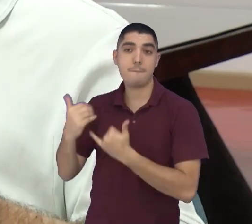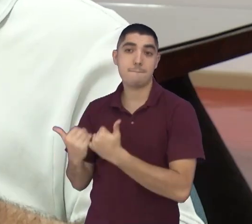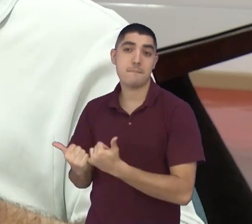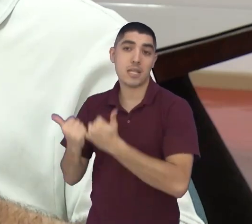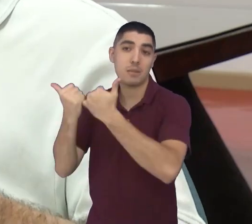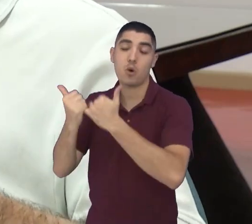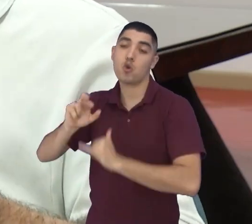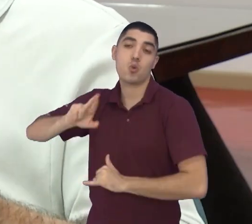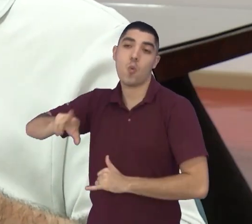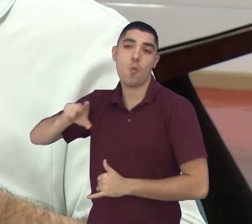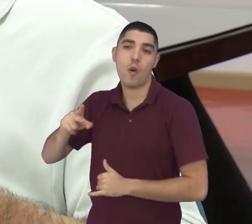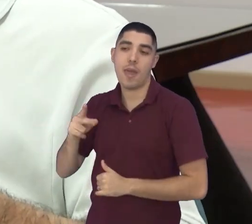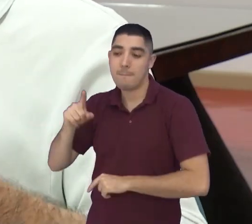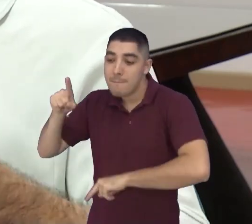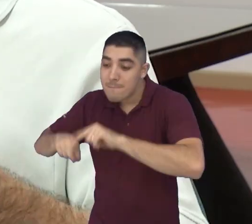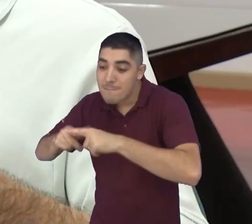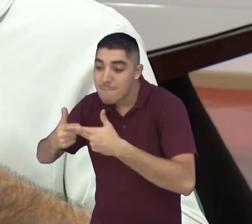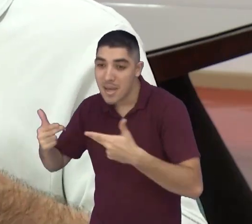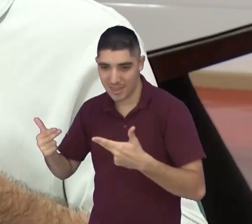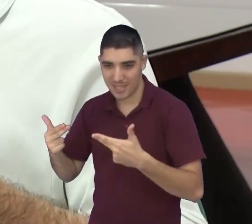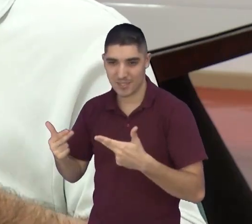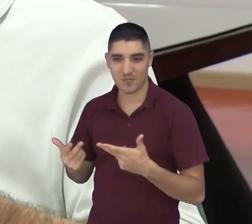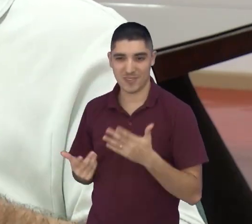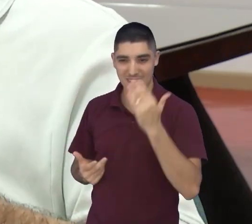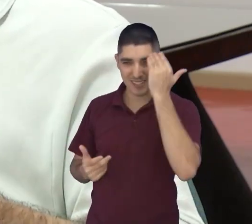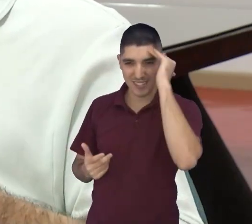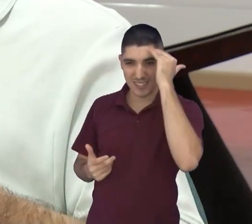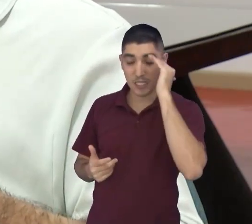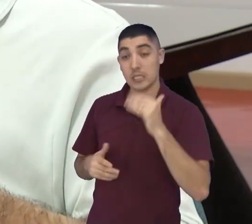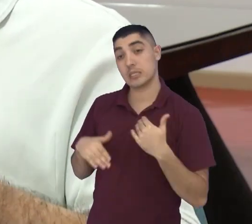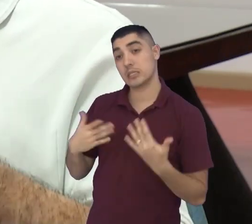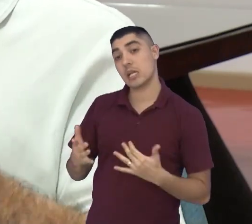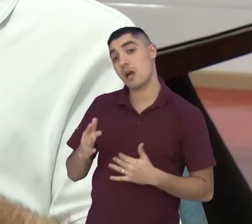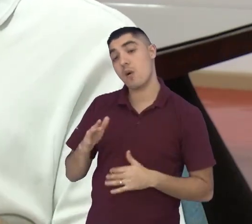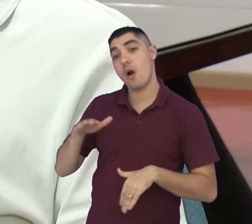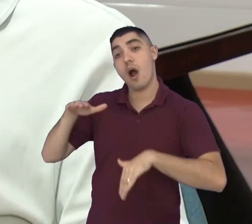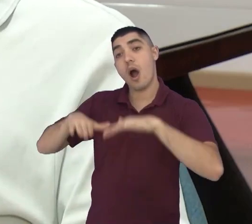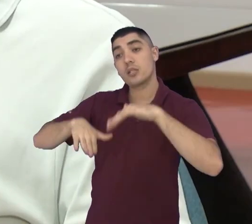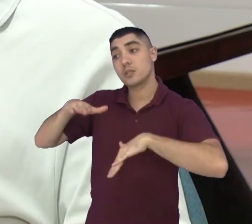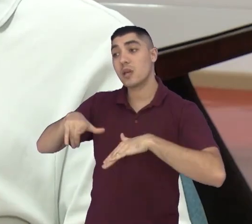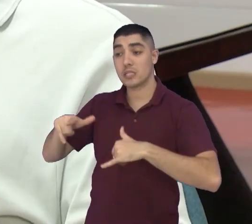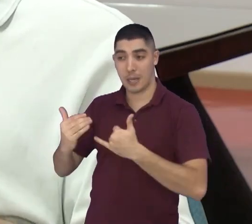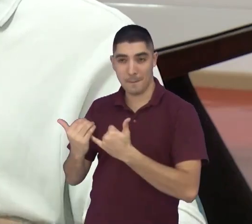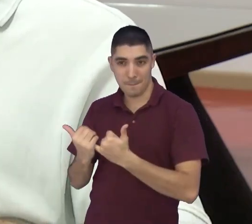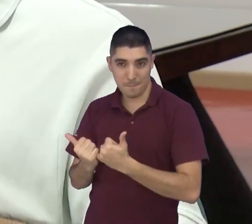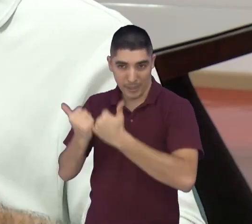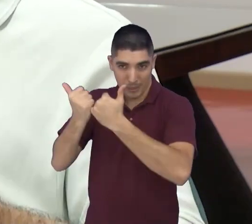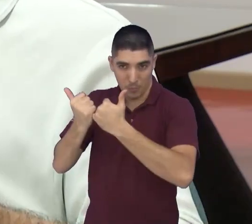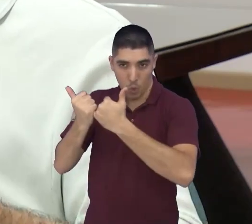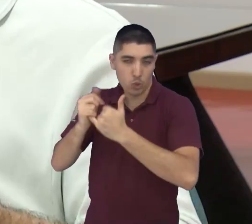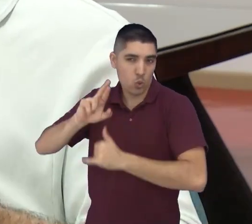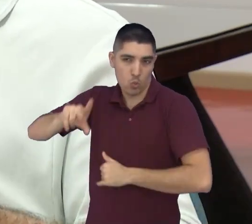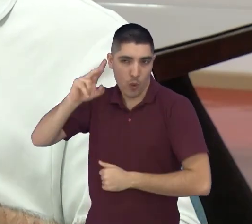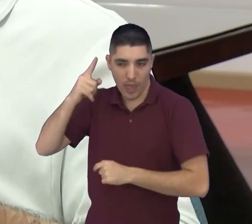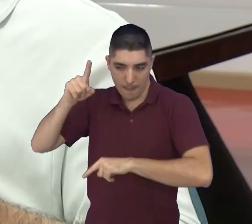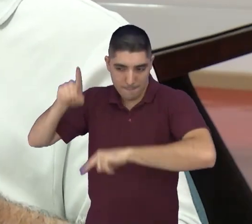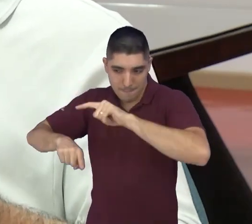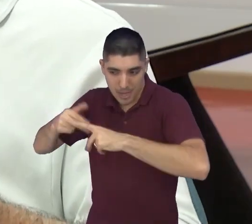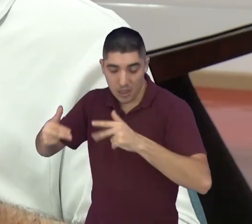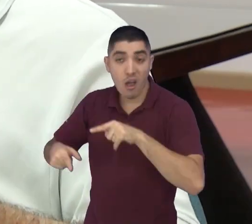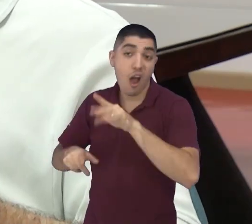vezes, o imaterial é um vestimento que o local tem.